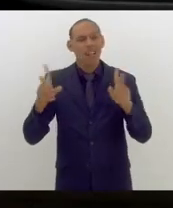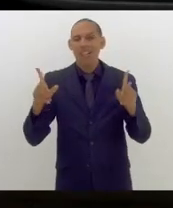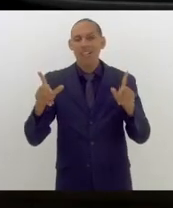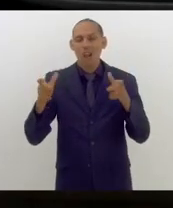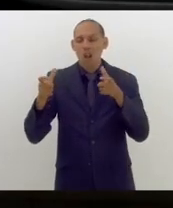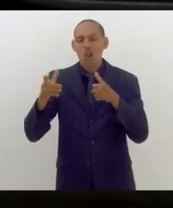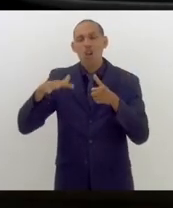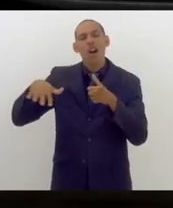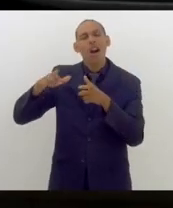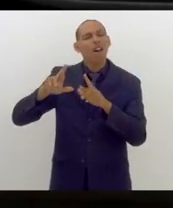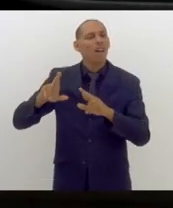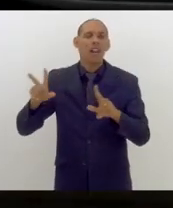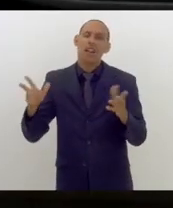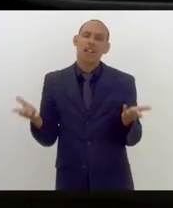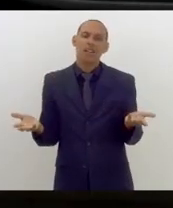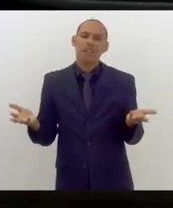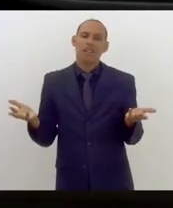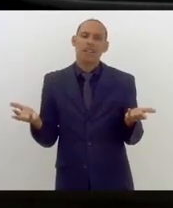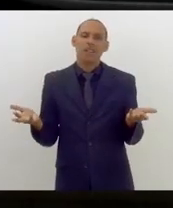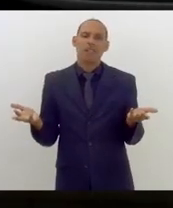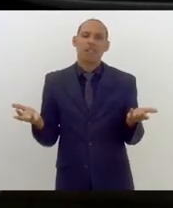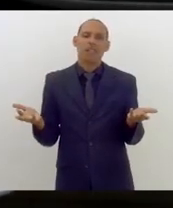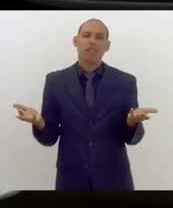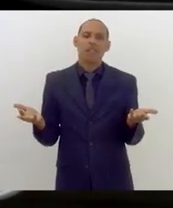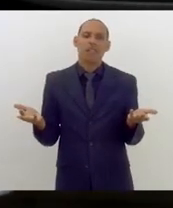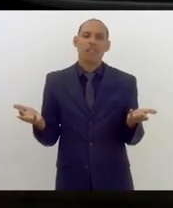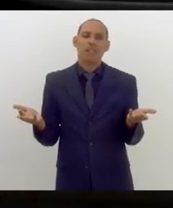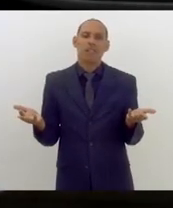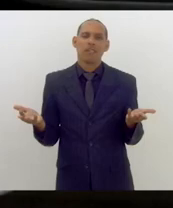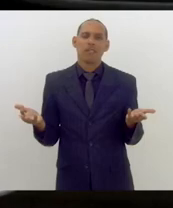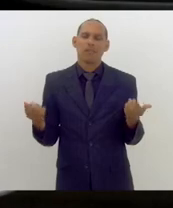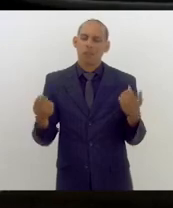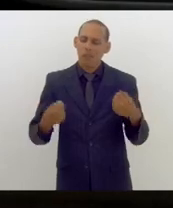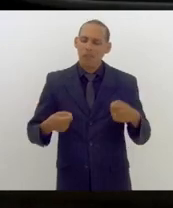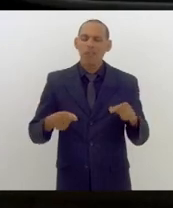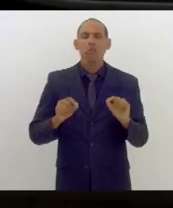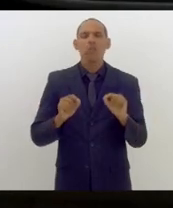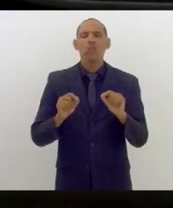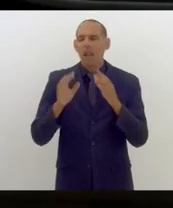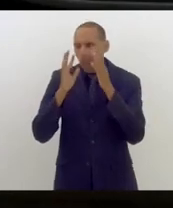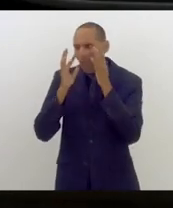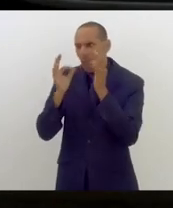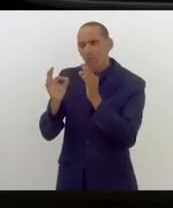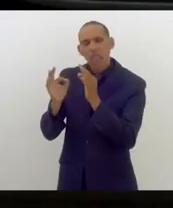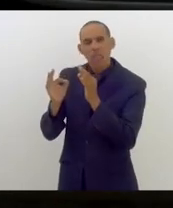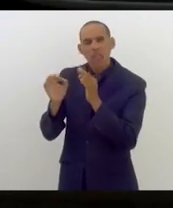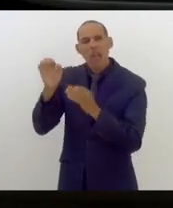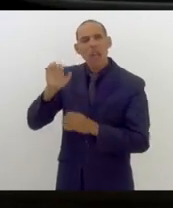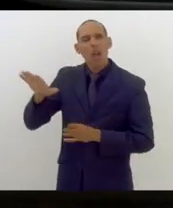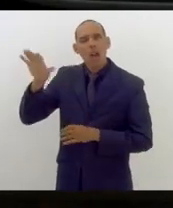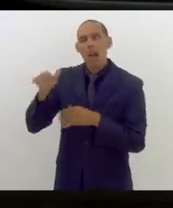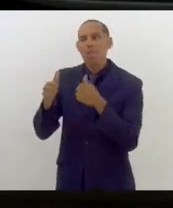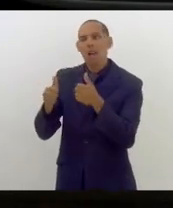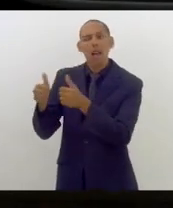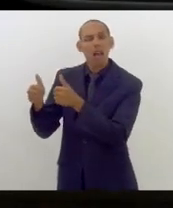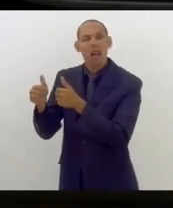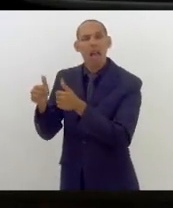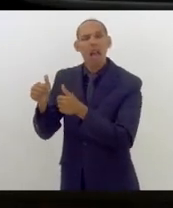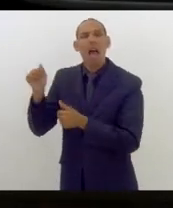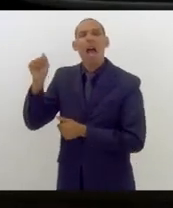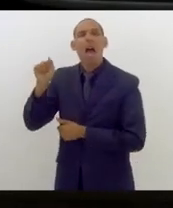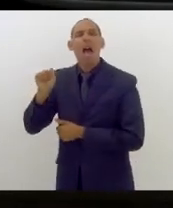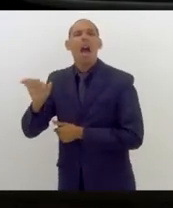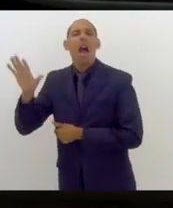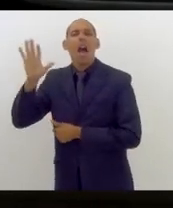ele é totalmente diferente entendeu então a gente tem que parar com essas coisas de escutar que na Europa funciona assim porque na Ásia funciona